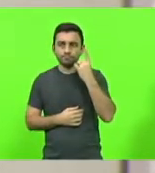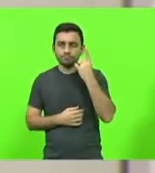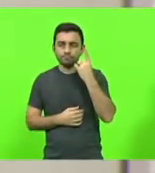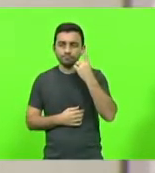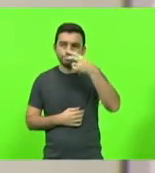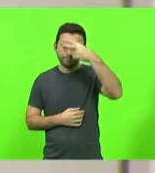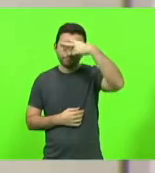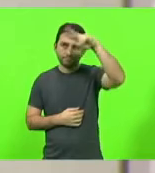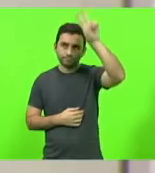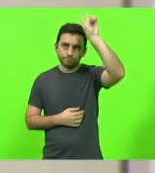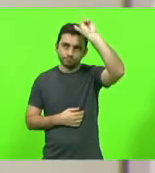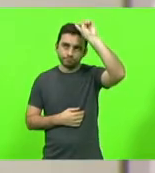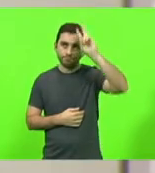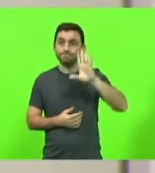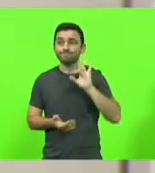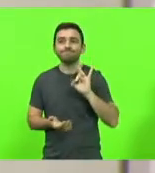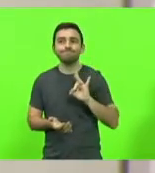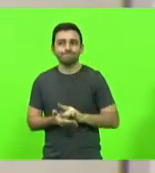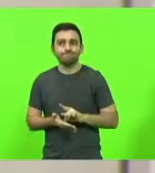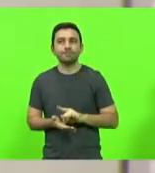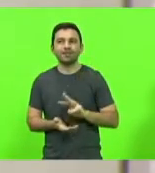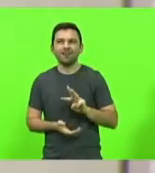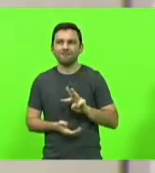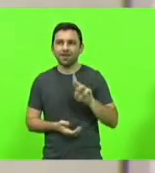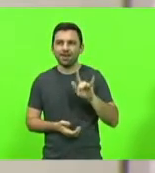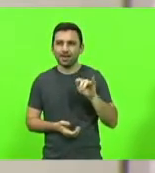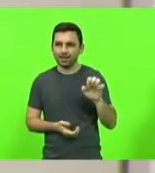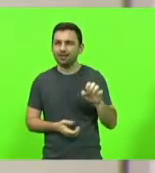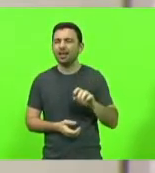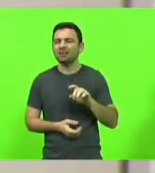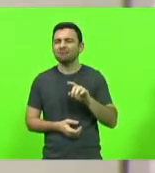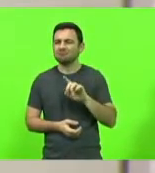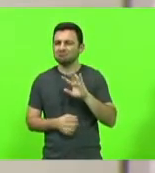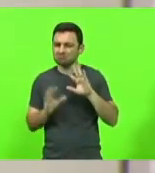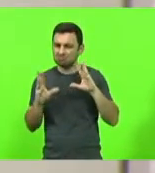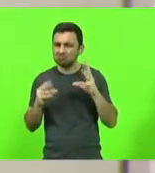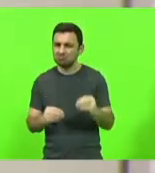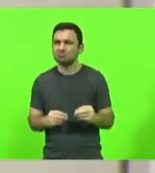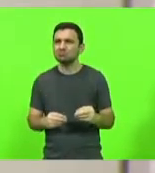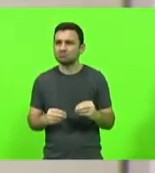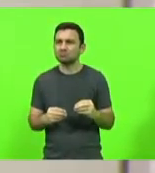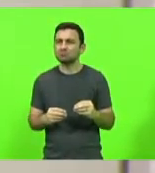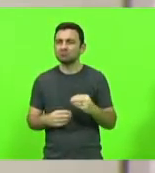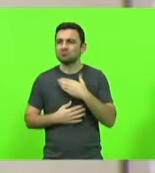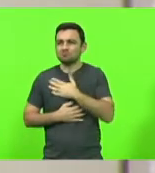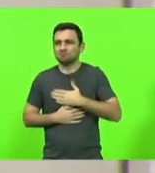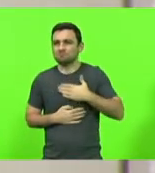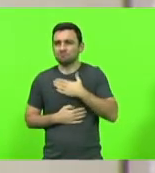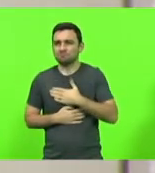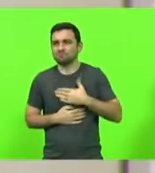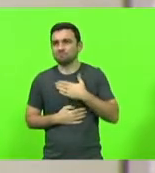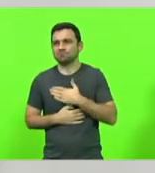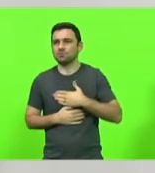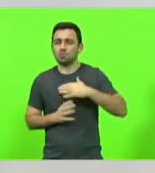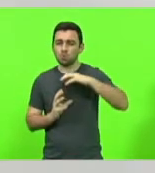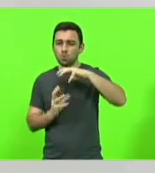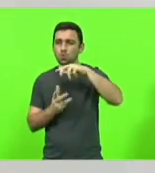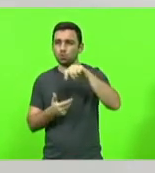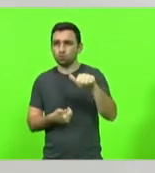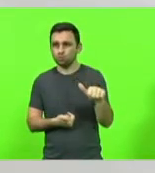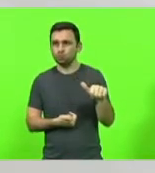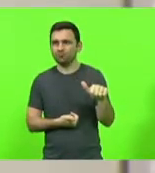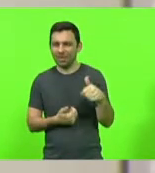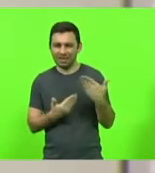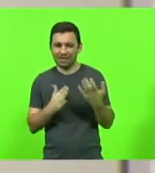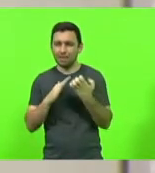Carro Preso. Realmente, a VEG é um orgulho para Santa Catarina, bem como para o Brasil todo, mundo. A VEG é